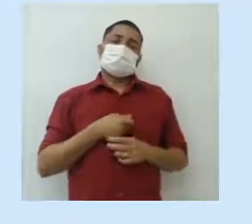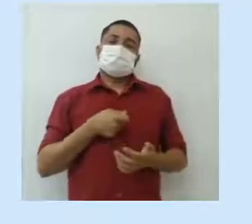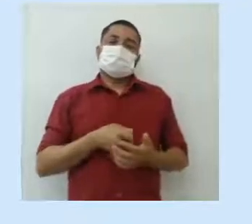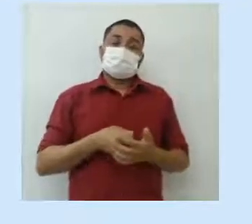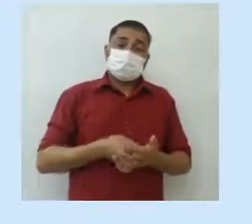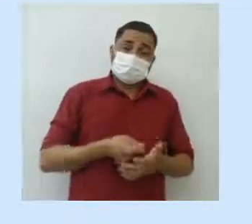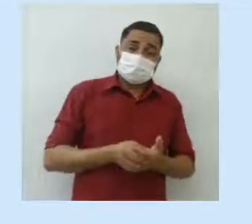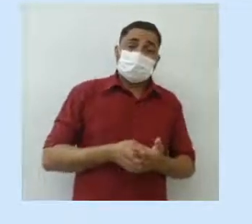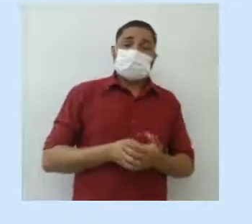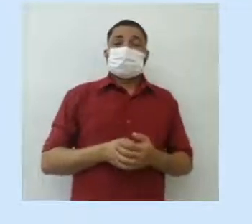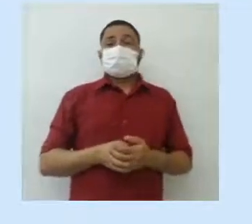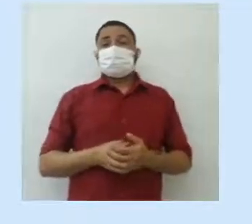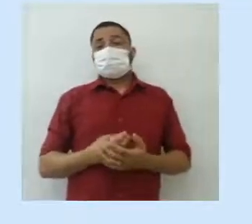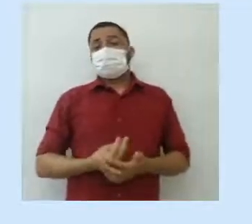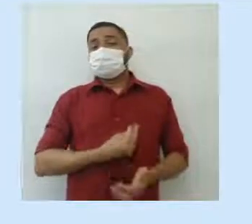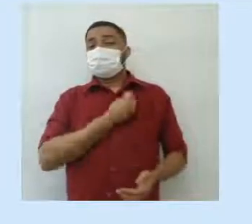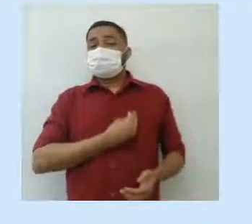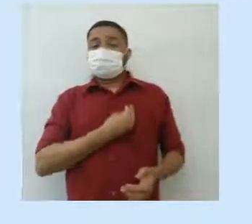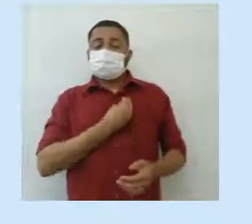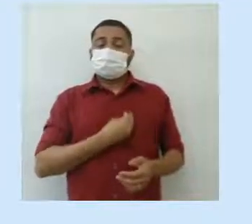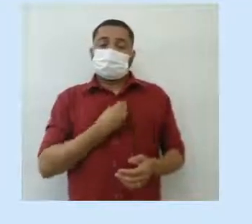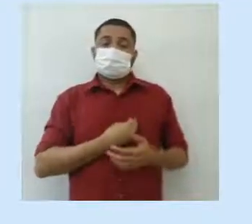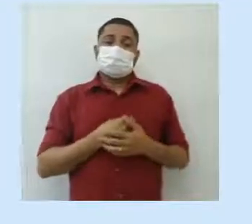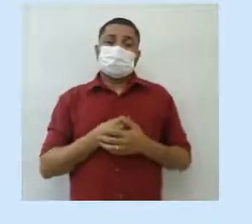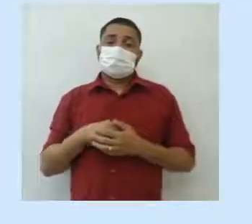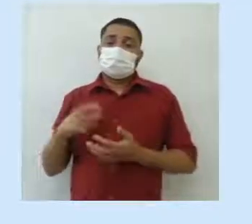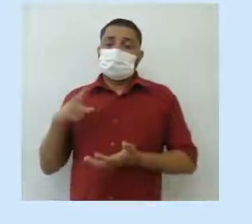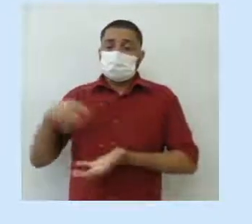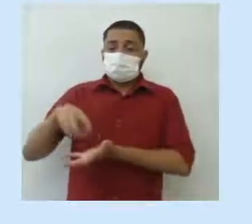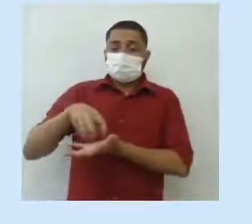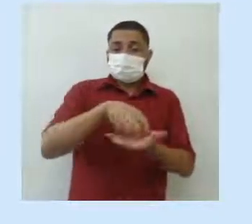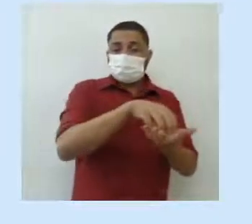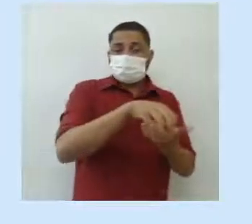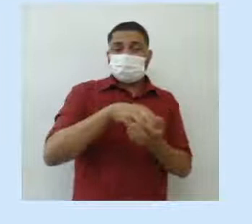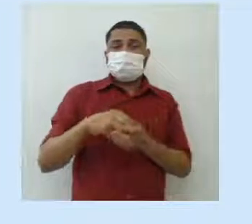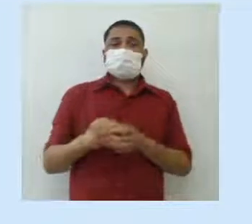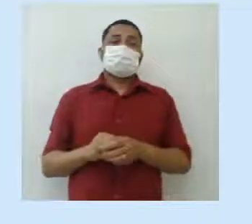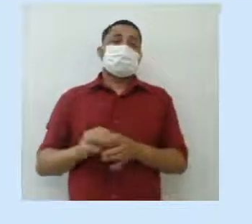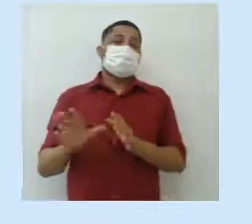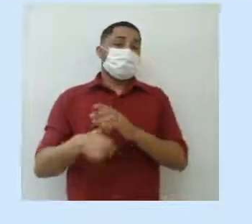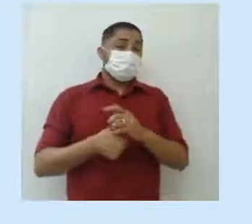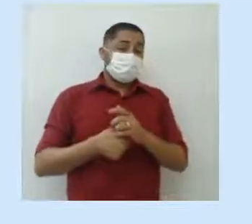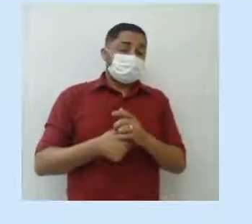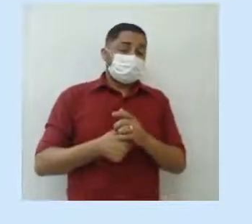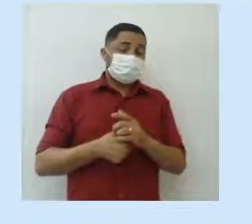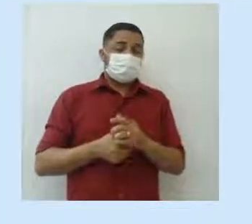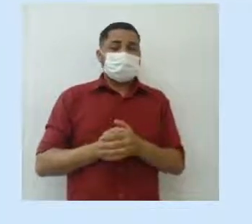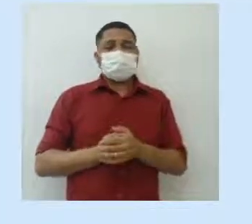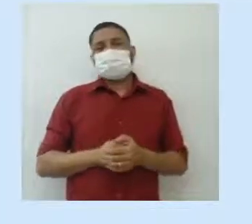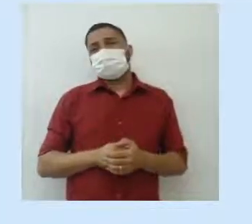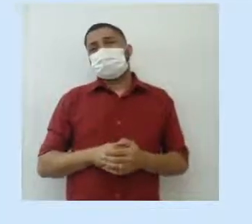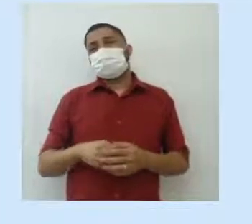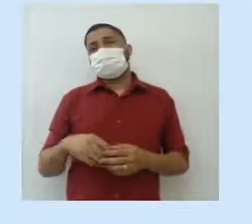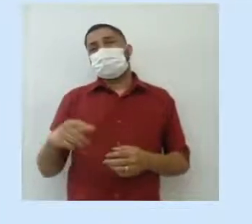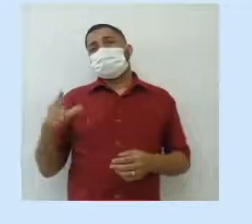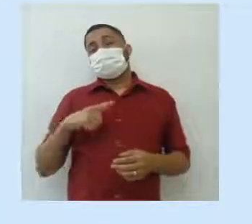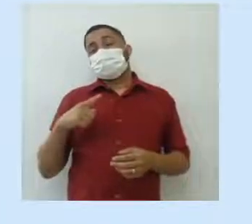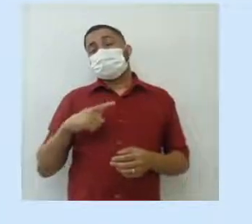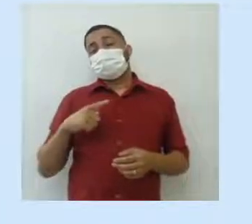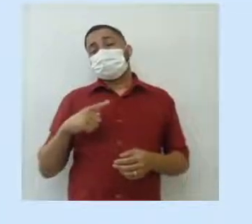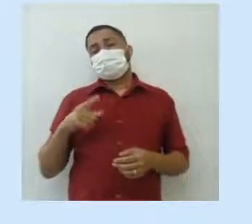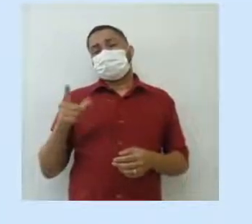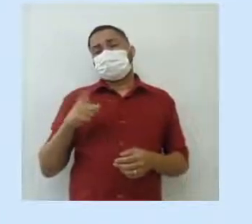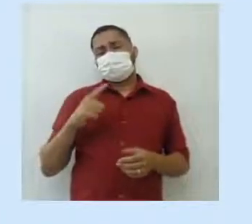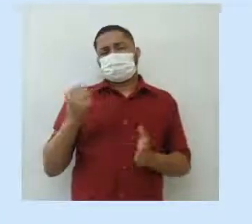presença de traficantes, né, escravizados, expediu o quê? O assento, ou seja, era